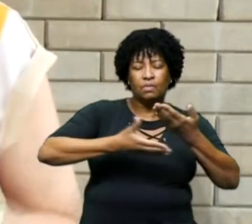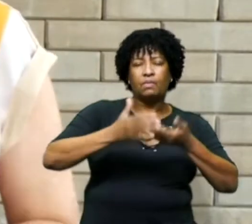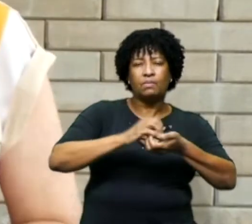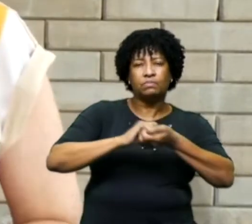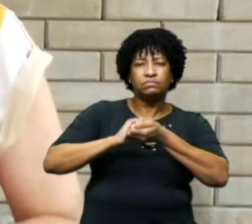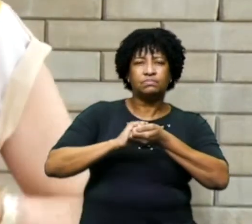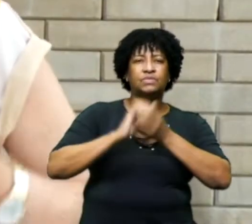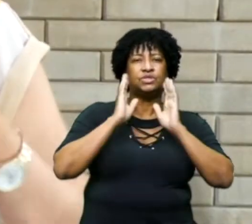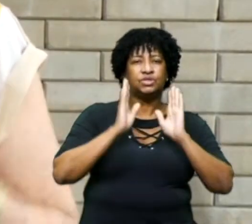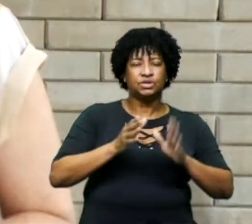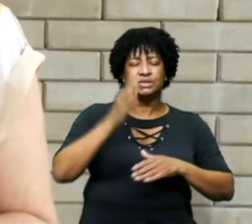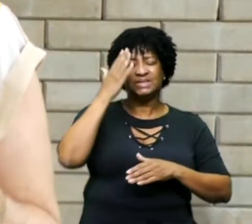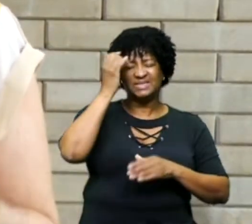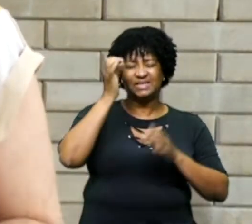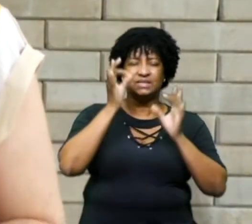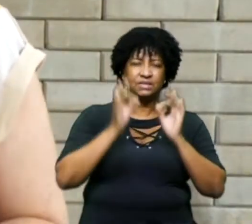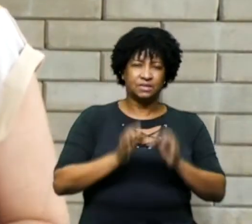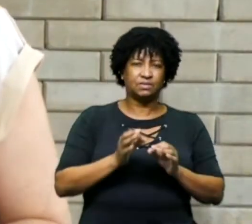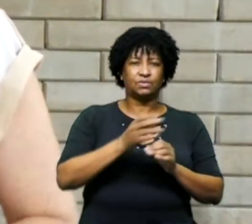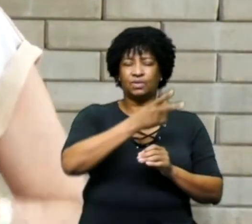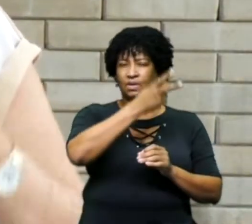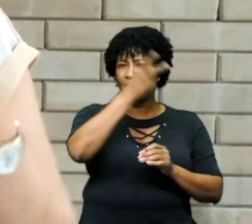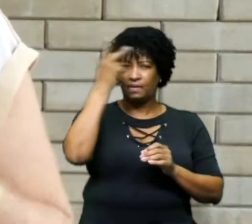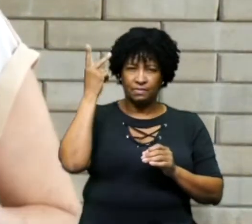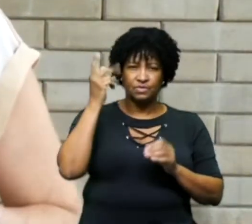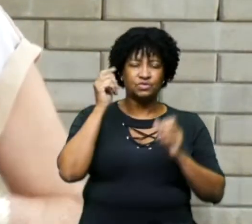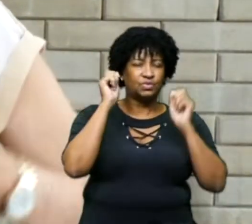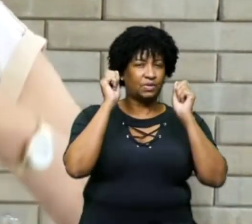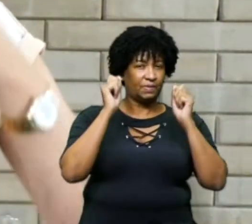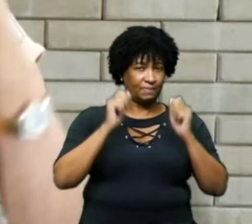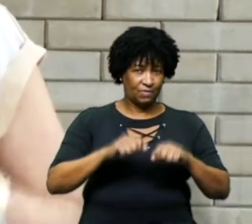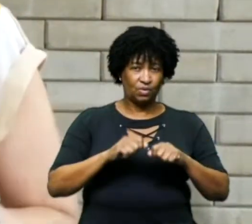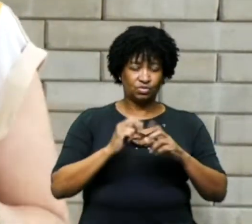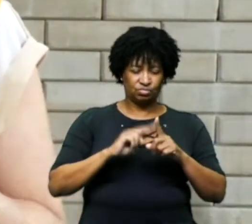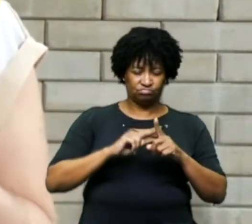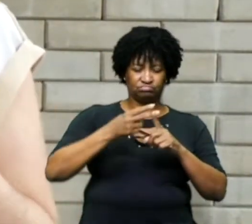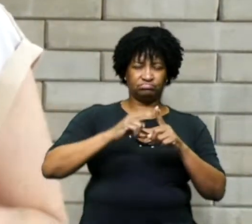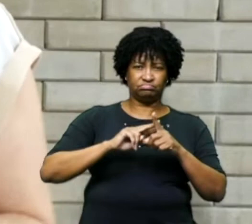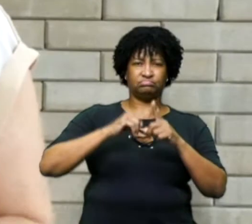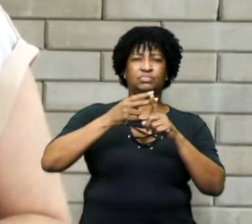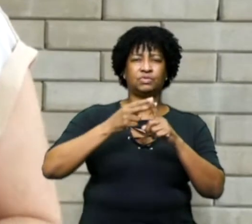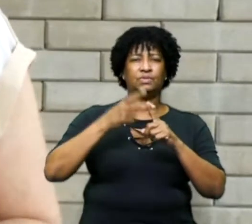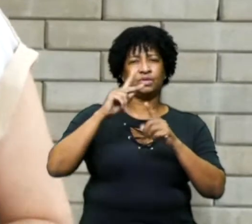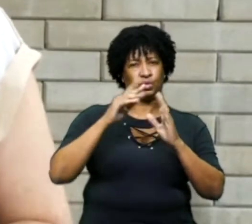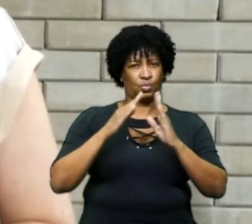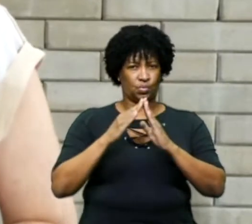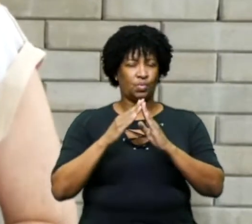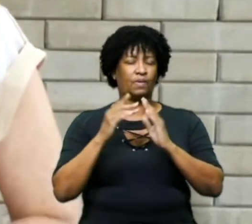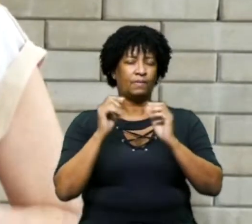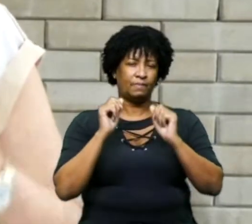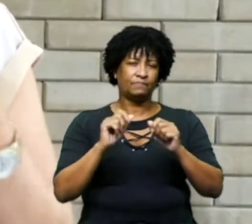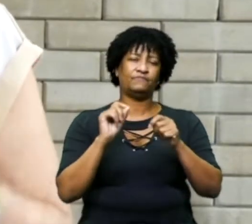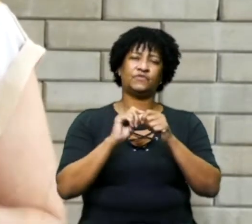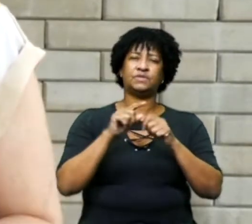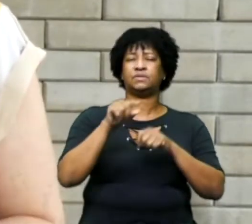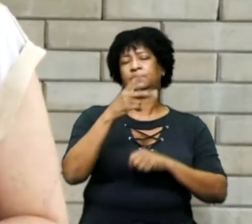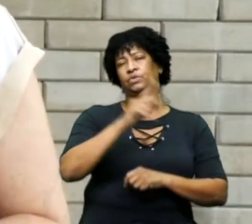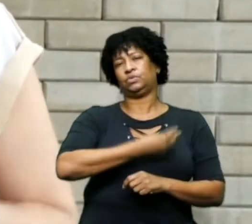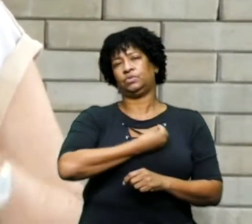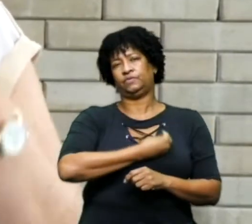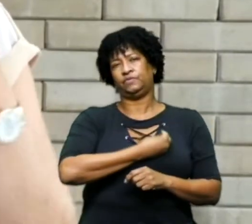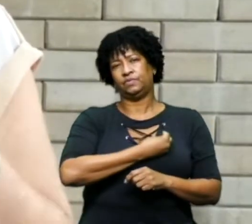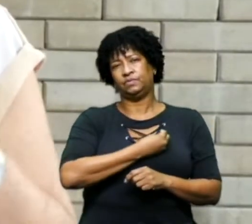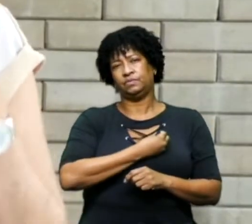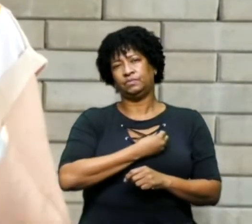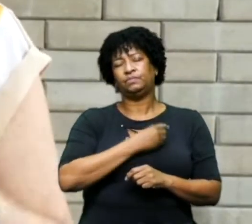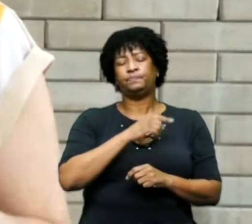teu tempo te agradeço pela parceria E desde já tenho plena certeza de que aquele que pode multiplicar sementes no teu celeiro fará